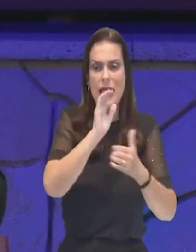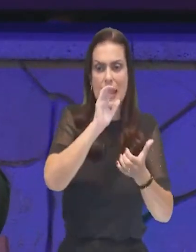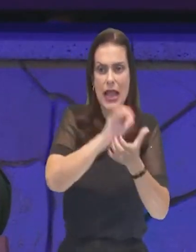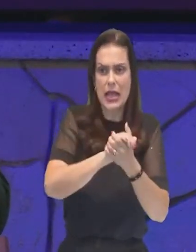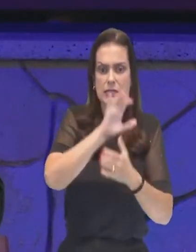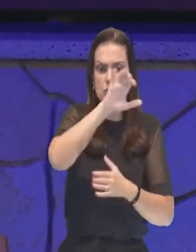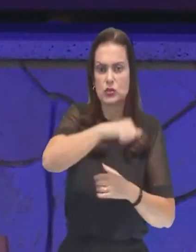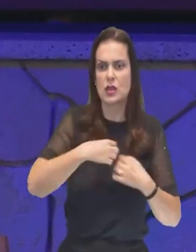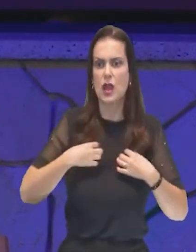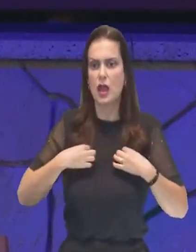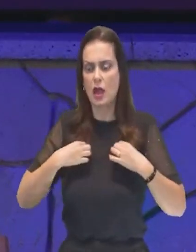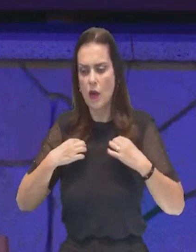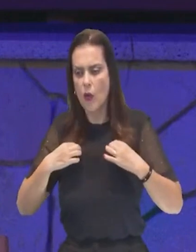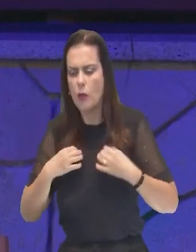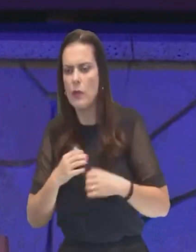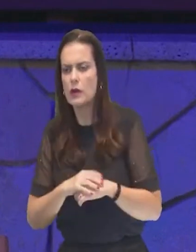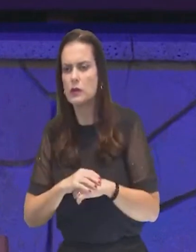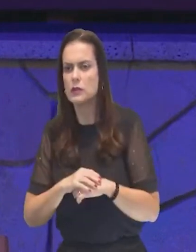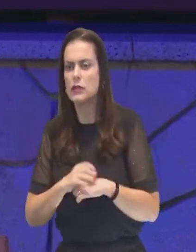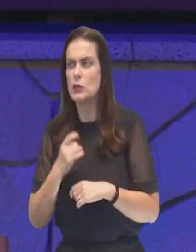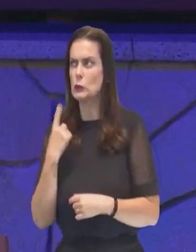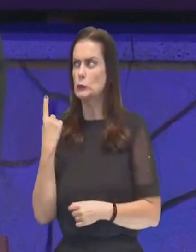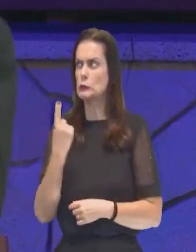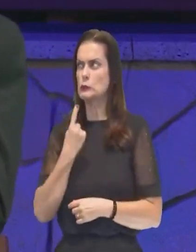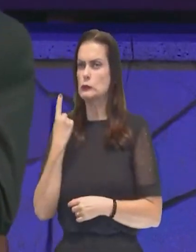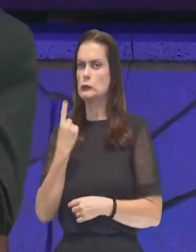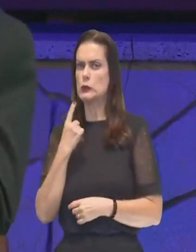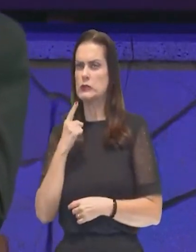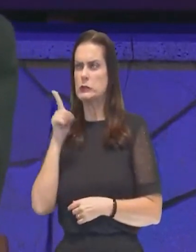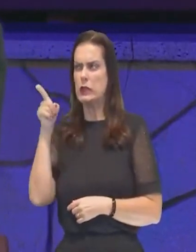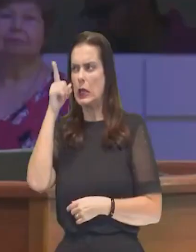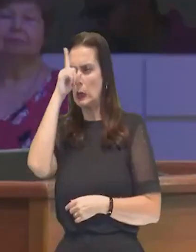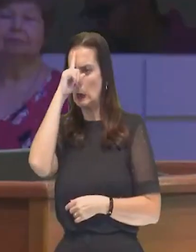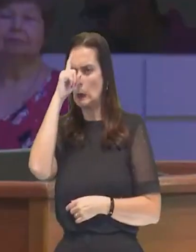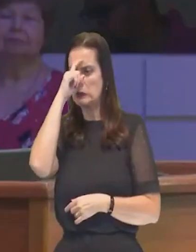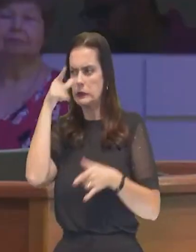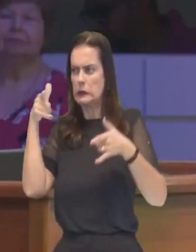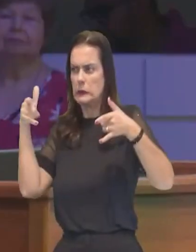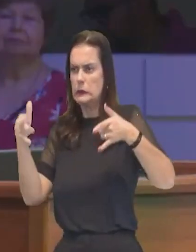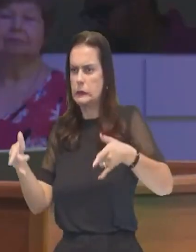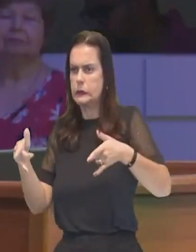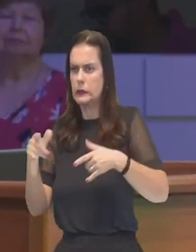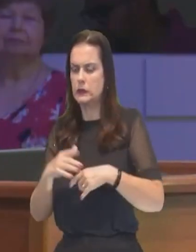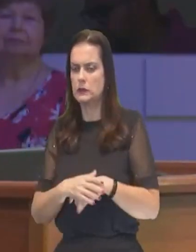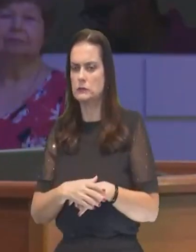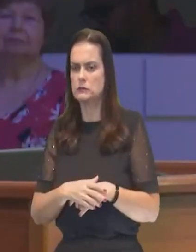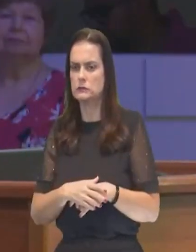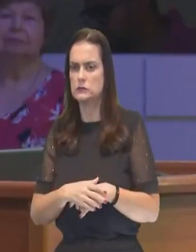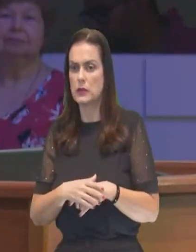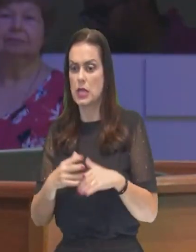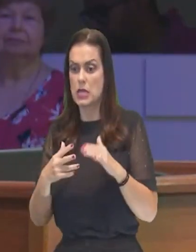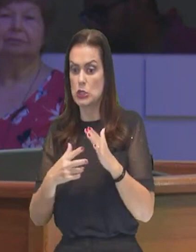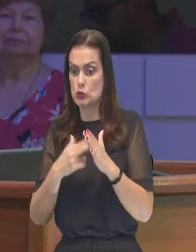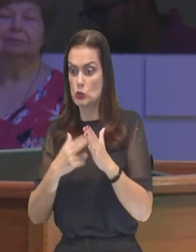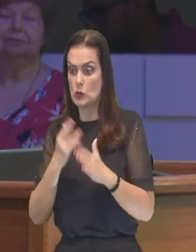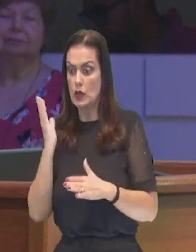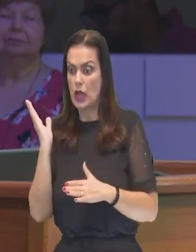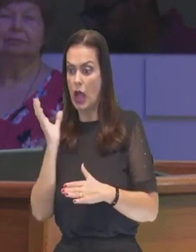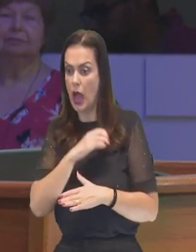buscar roupa, e eu fiquei sozinho ali naquele quarto já do hospital, porque a cirurgia era para